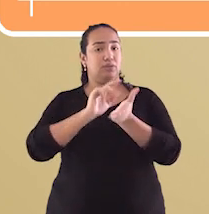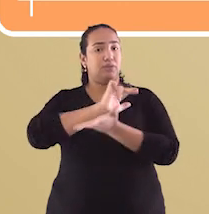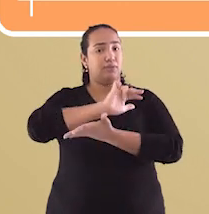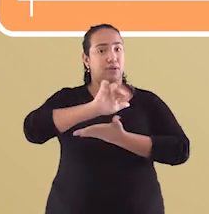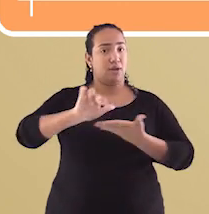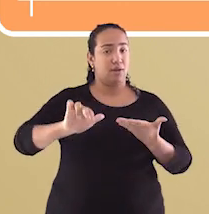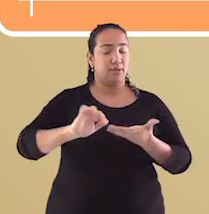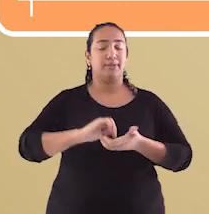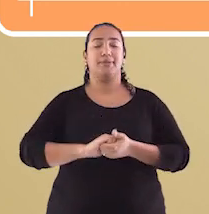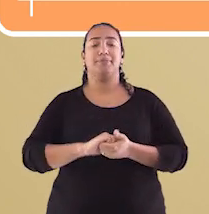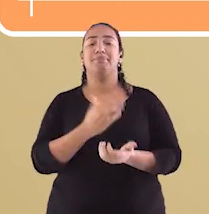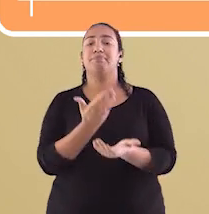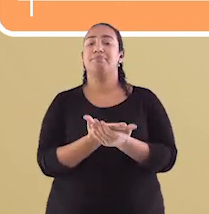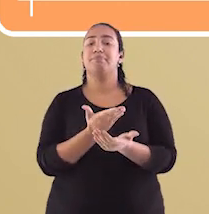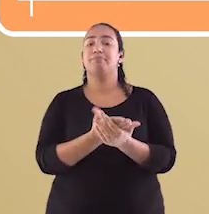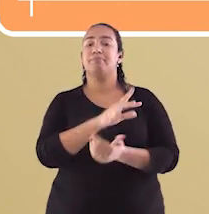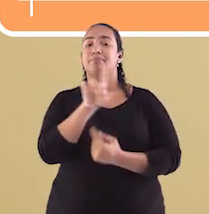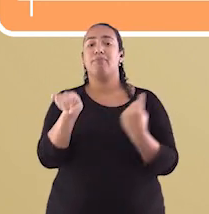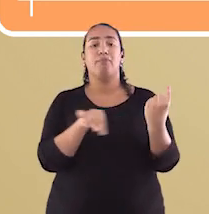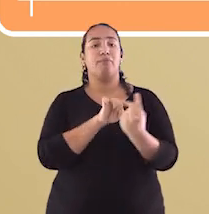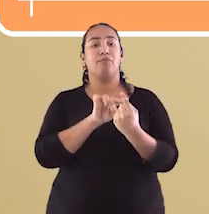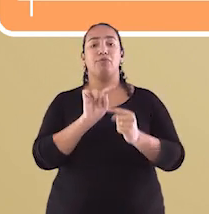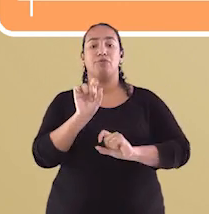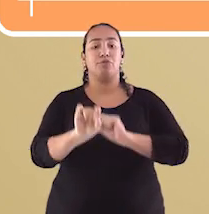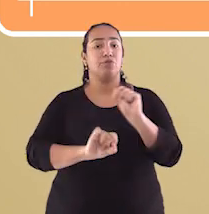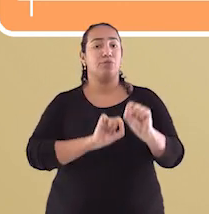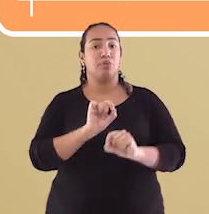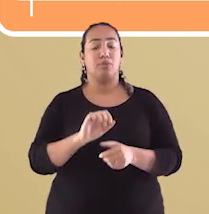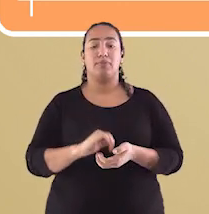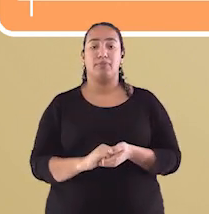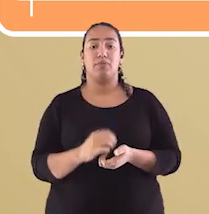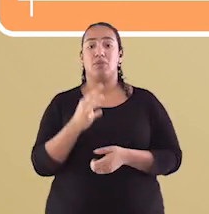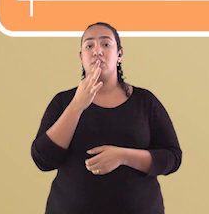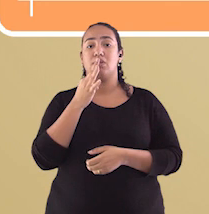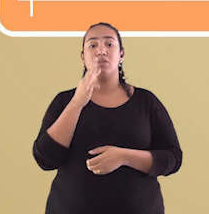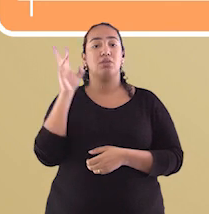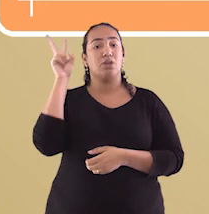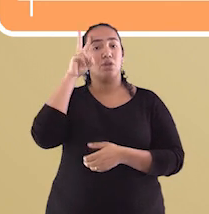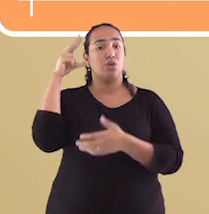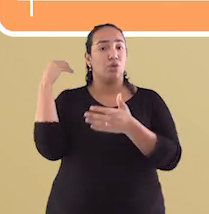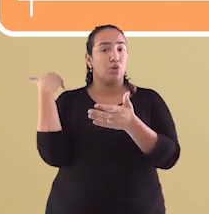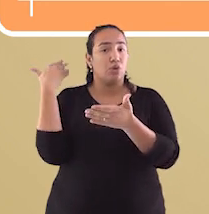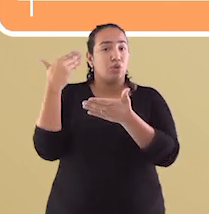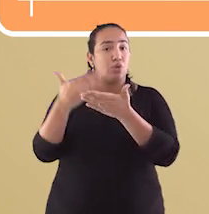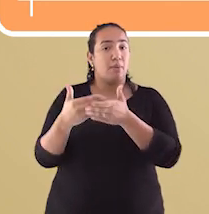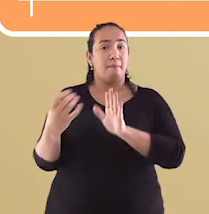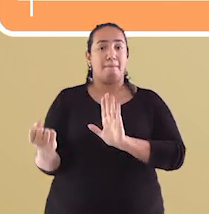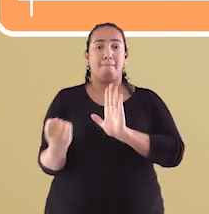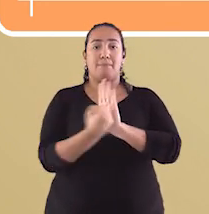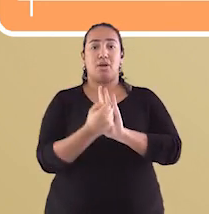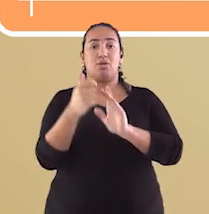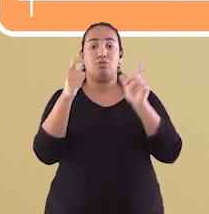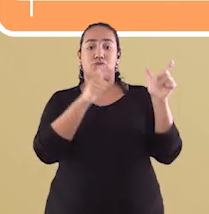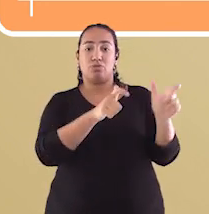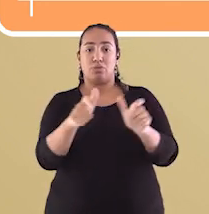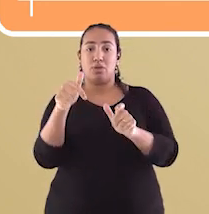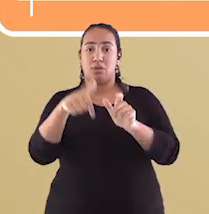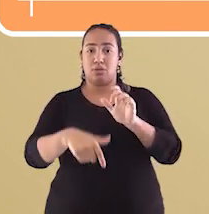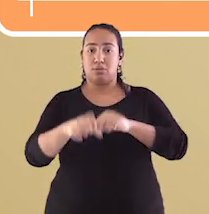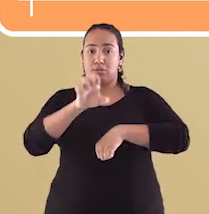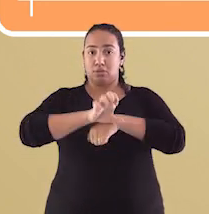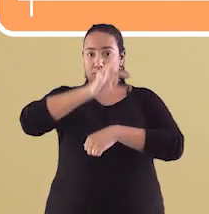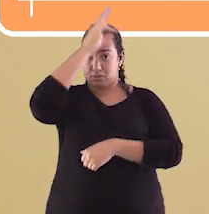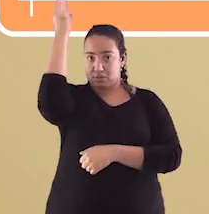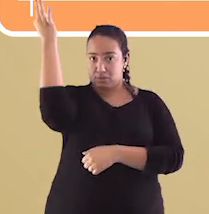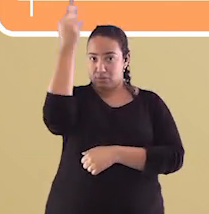significados. O objetivo da aula é conhecer os marcos históricos de alguns lugares do Espírito Santo e